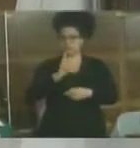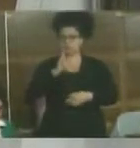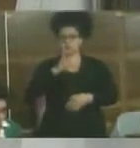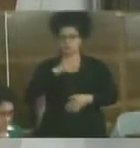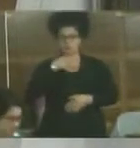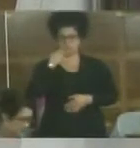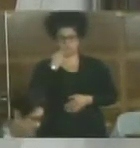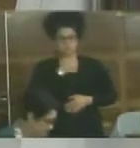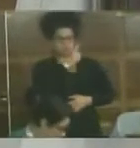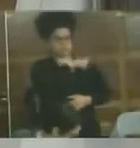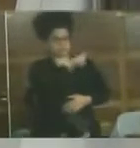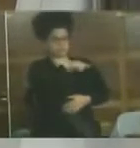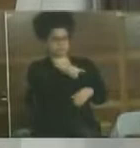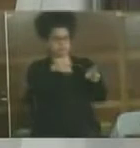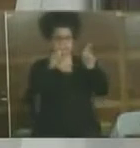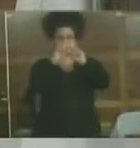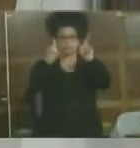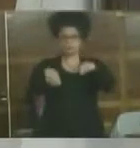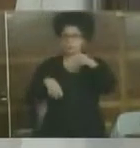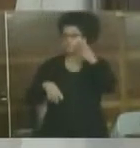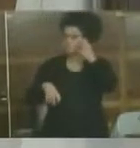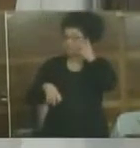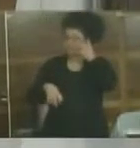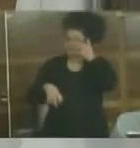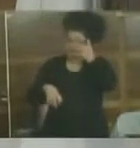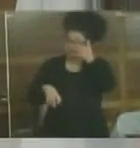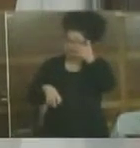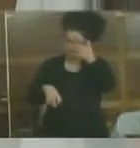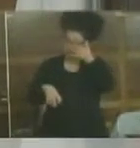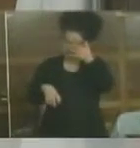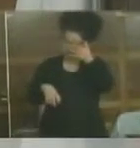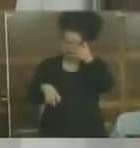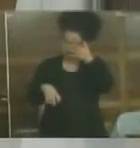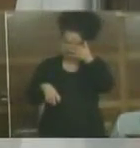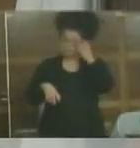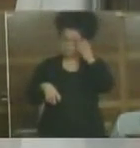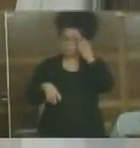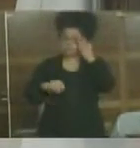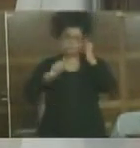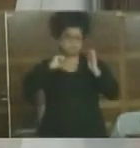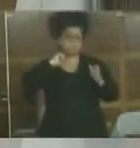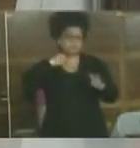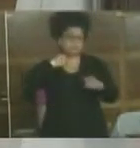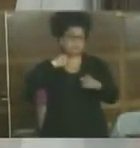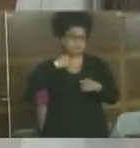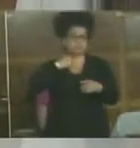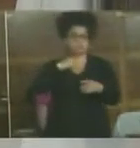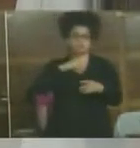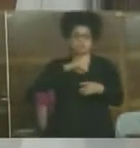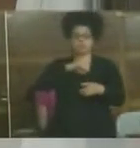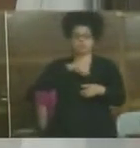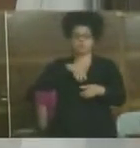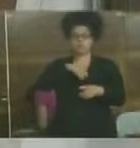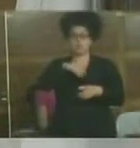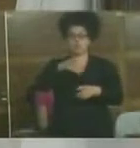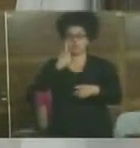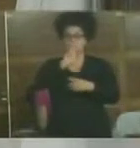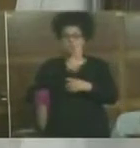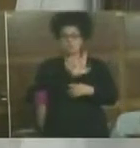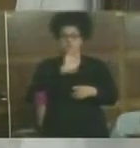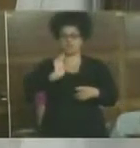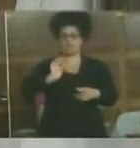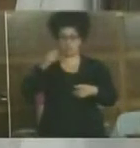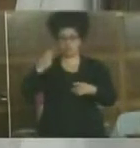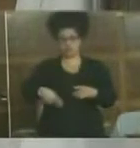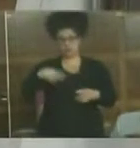extinguindo a função da auditoria fiscal da Receita Estadual daqui de Angra. Então,